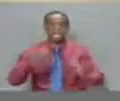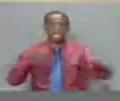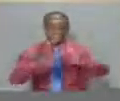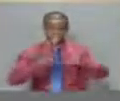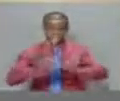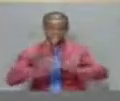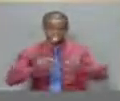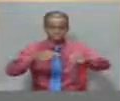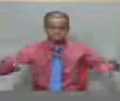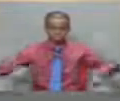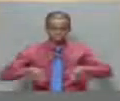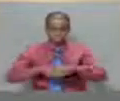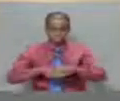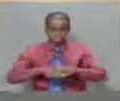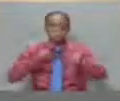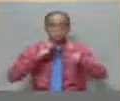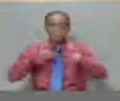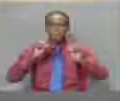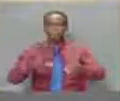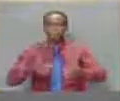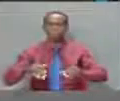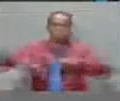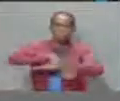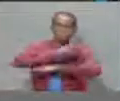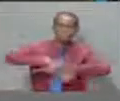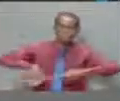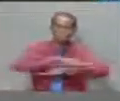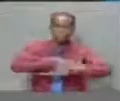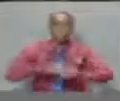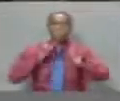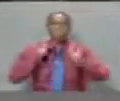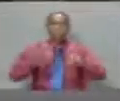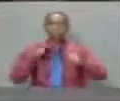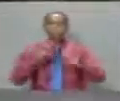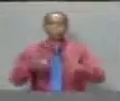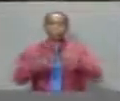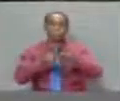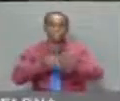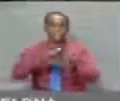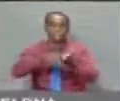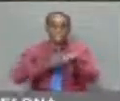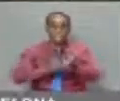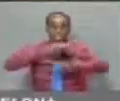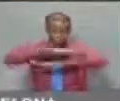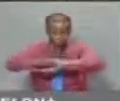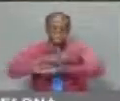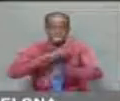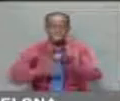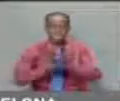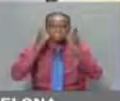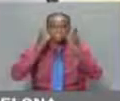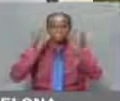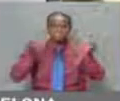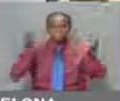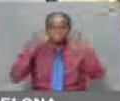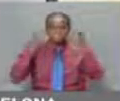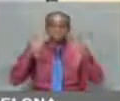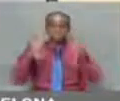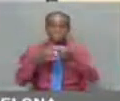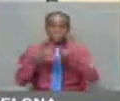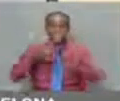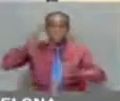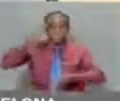rua, restaurantes, num autêntico desrespeito às normas do decreto presidencial. A